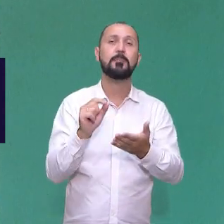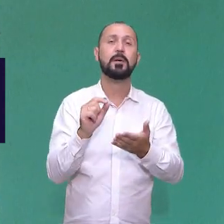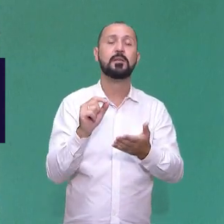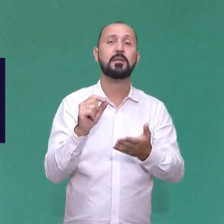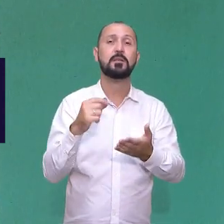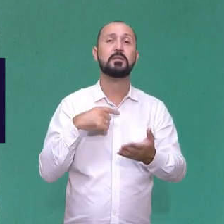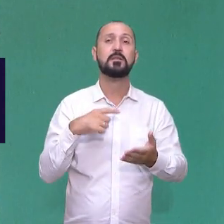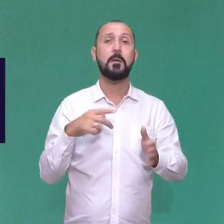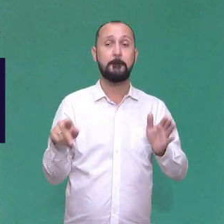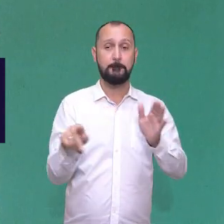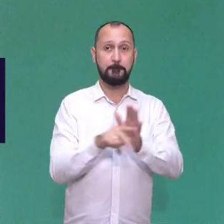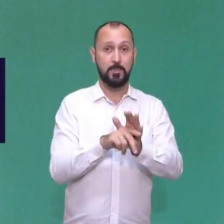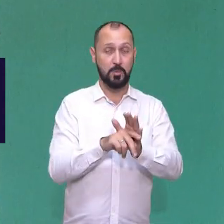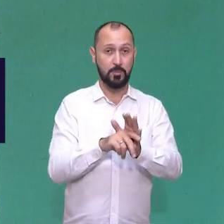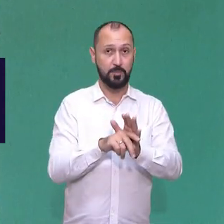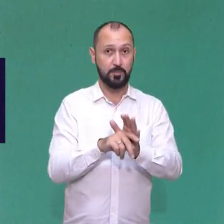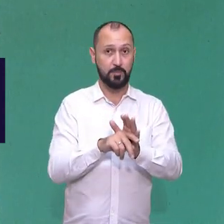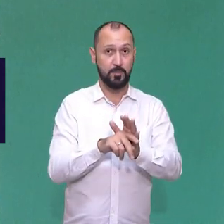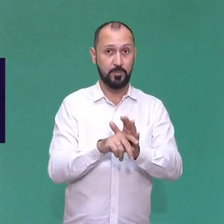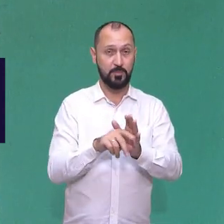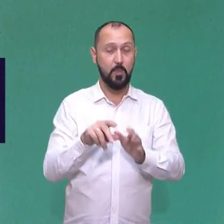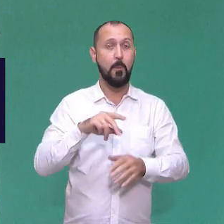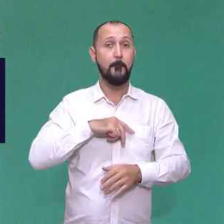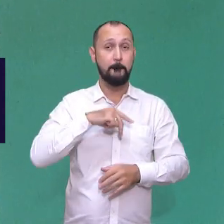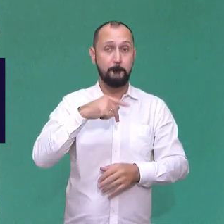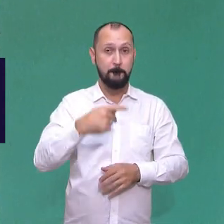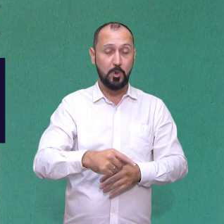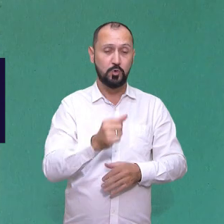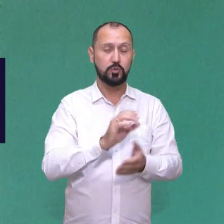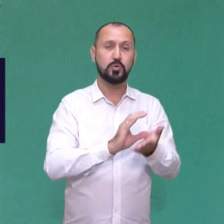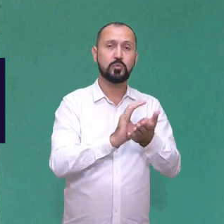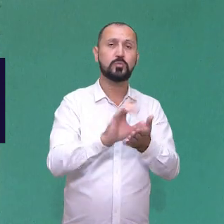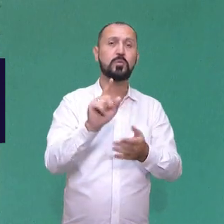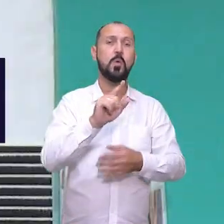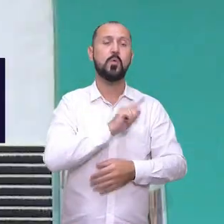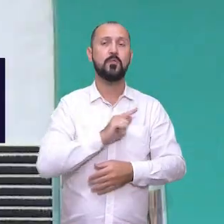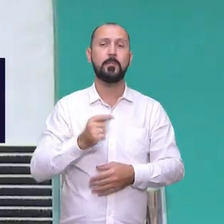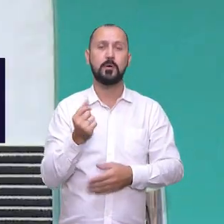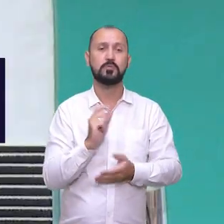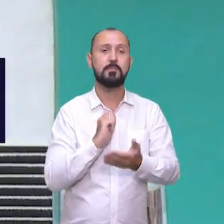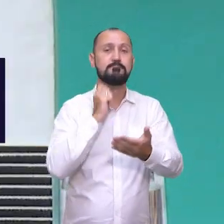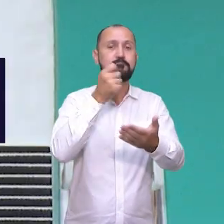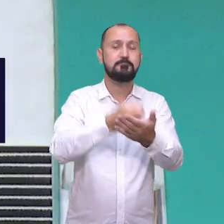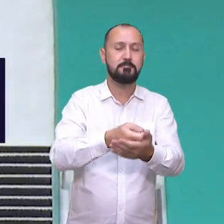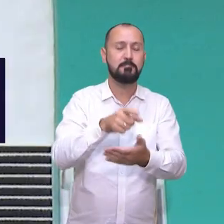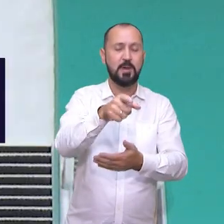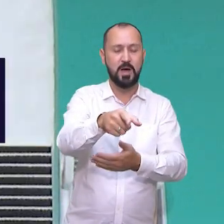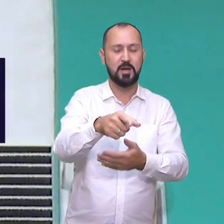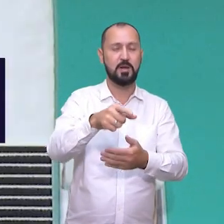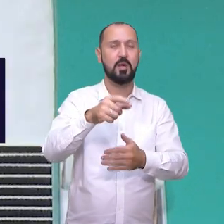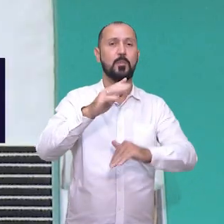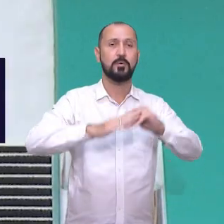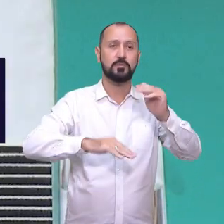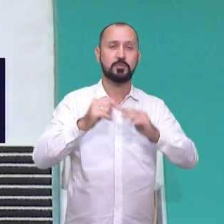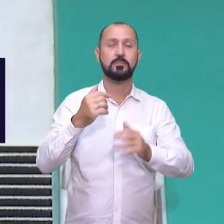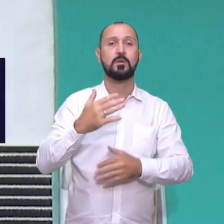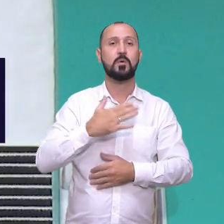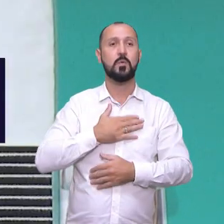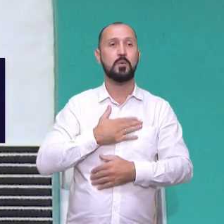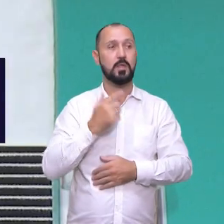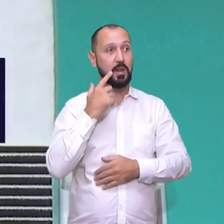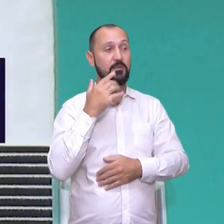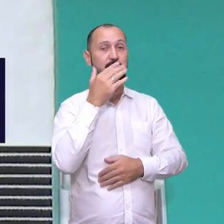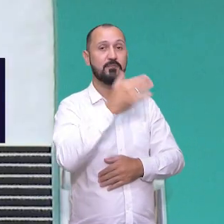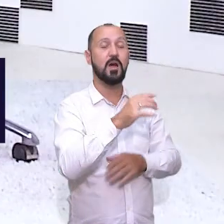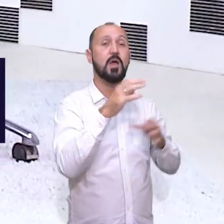poder, através dela, dar condições de haver financiamento para a cultura no Brasil. E você sabe como que ela funciona? Não é o governo que pega dinheiro e